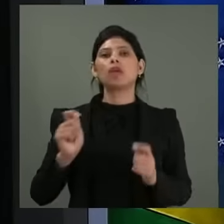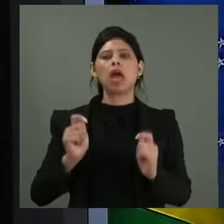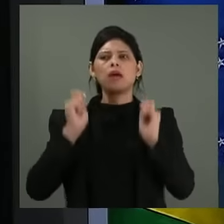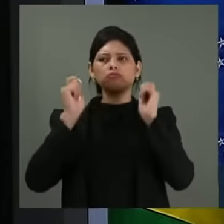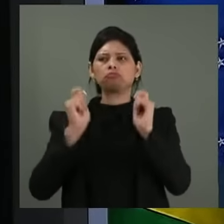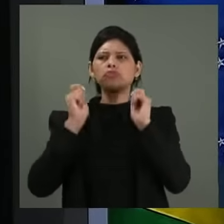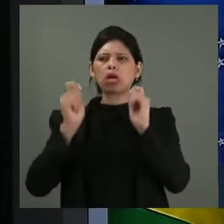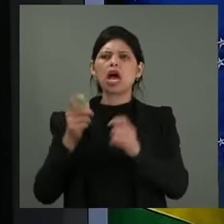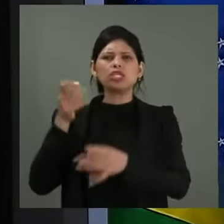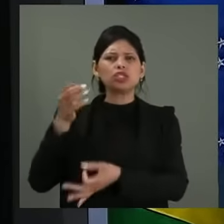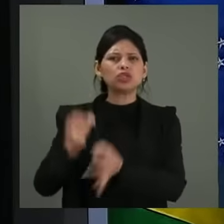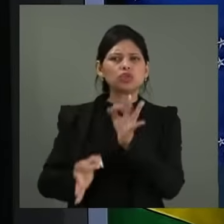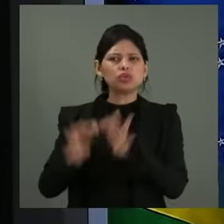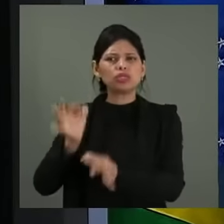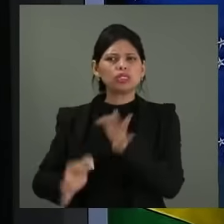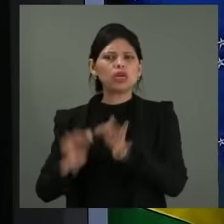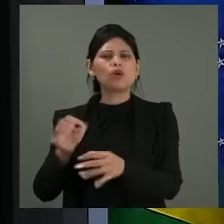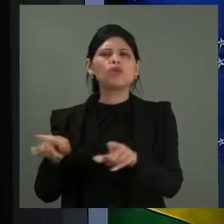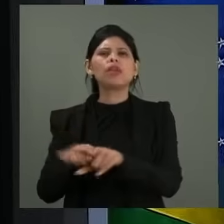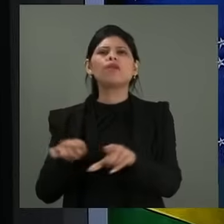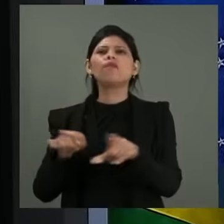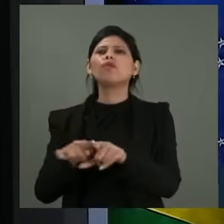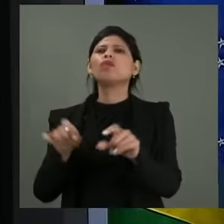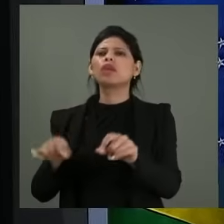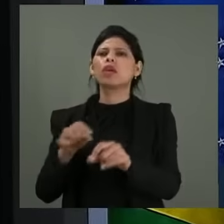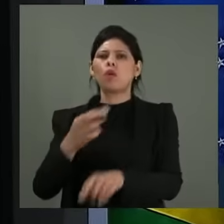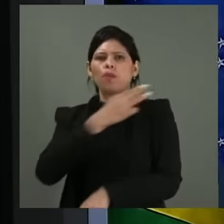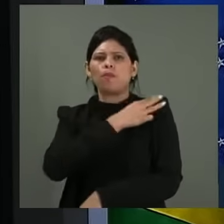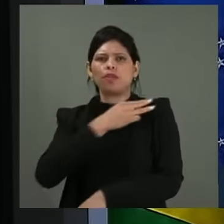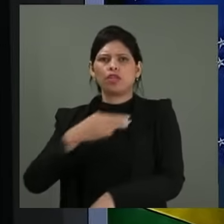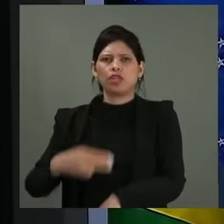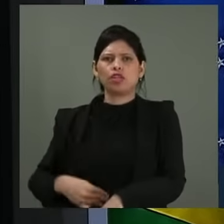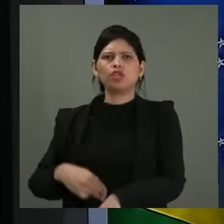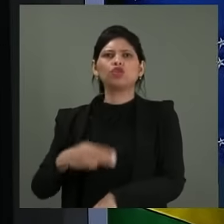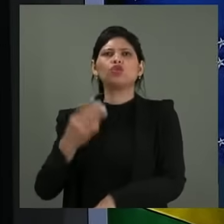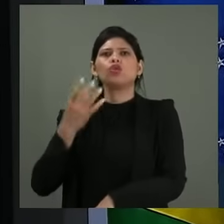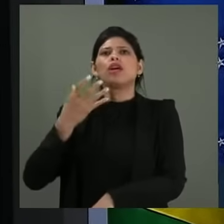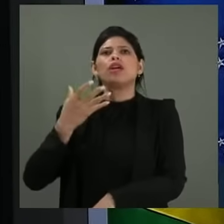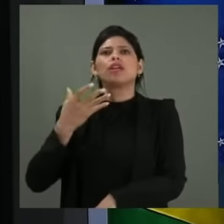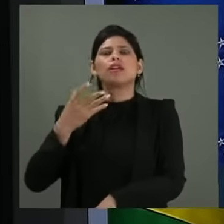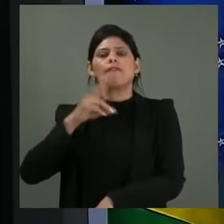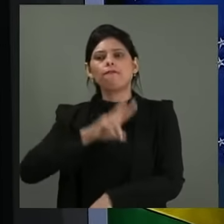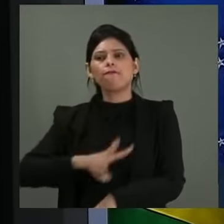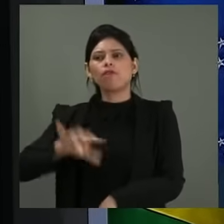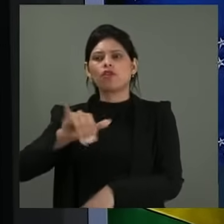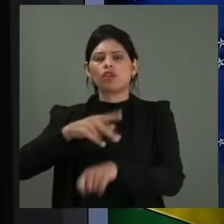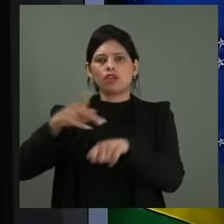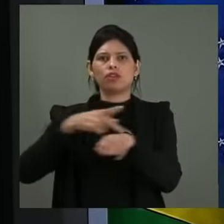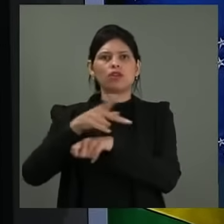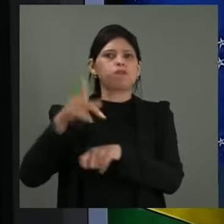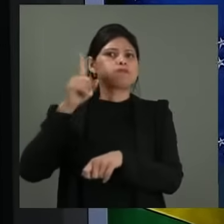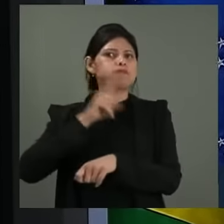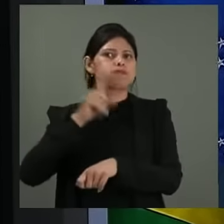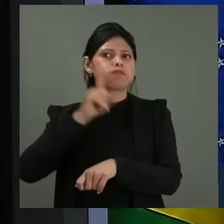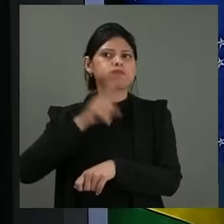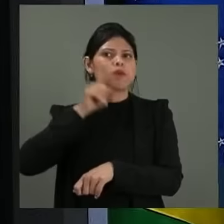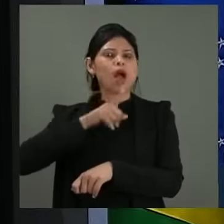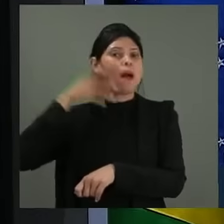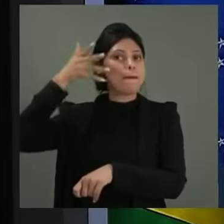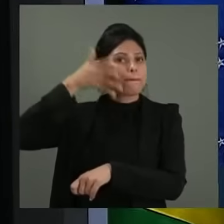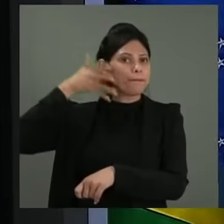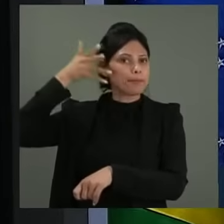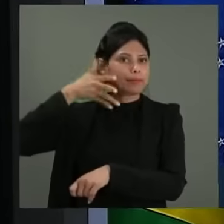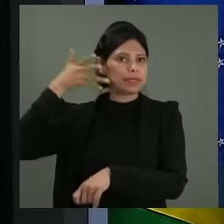a proferir uma palestra em evento nos Estados Unidos, na Universidade do